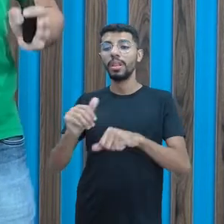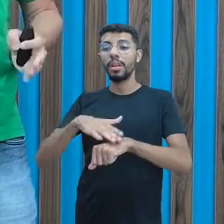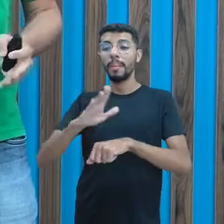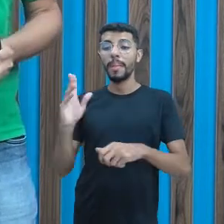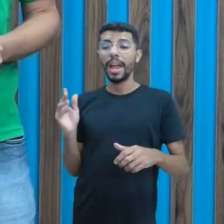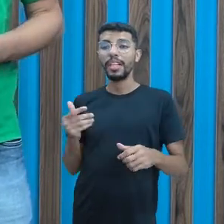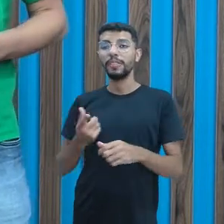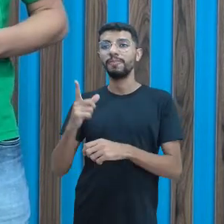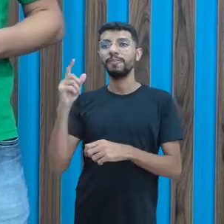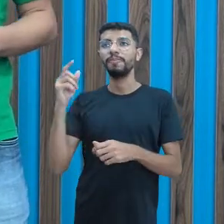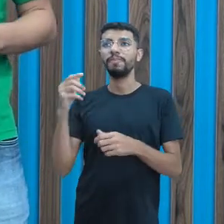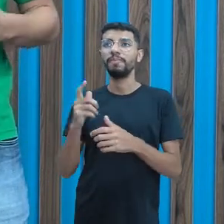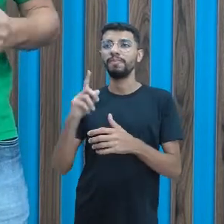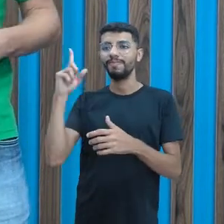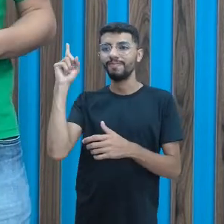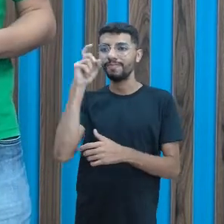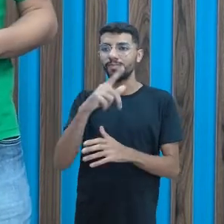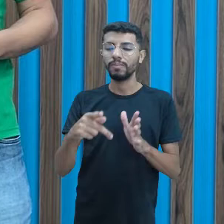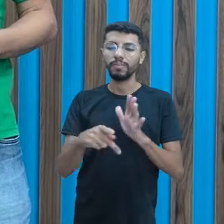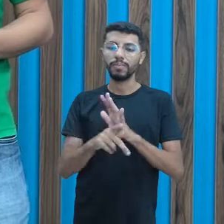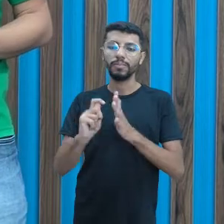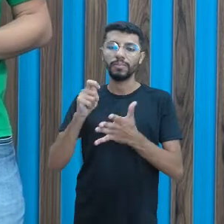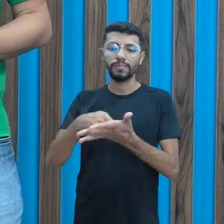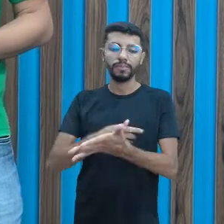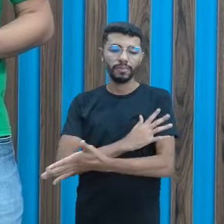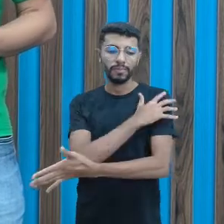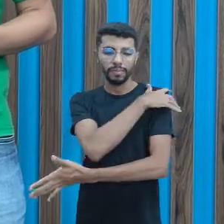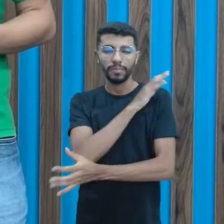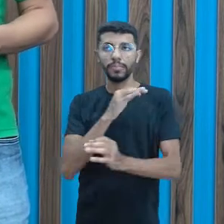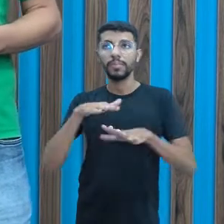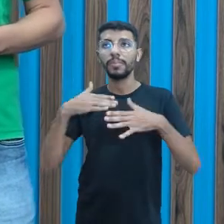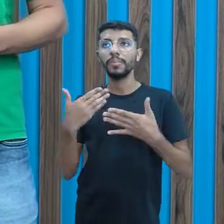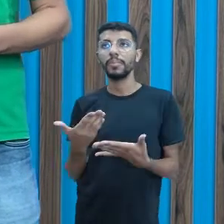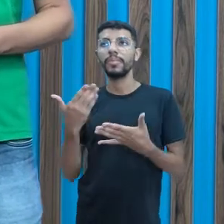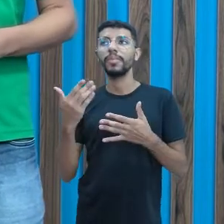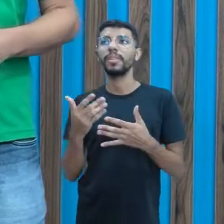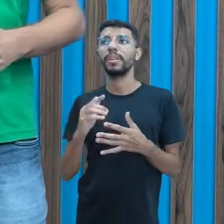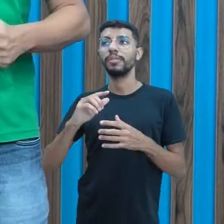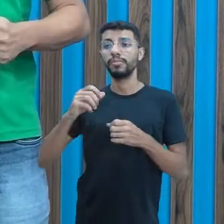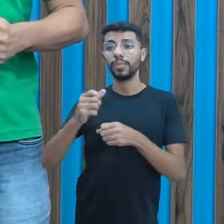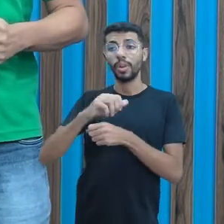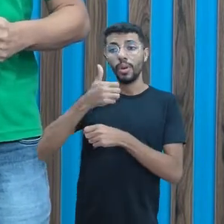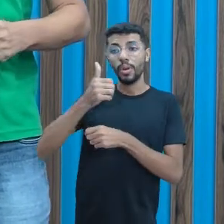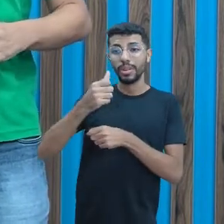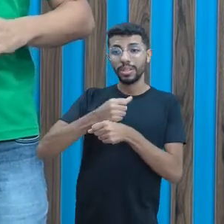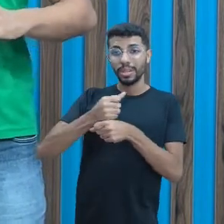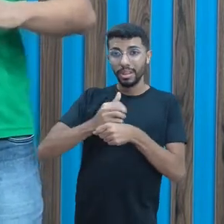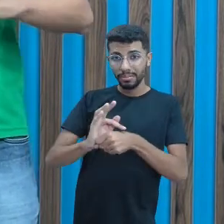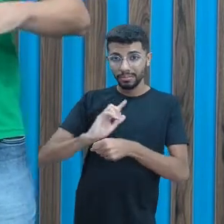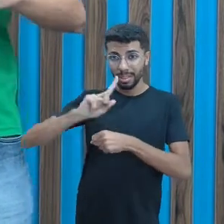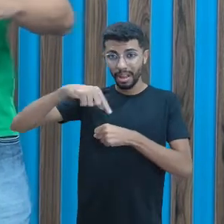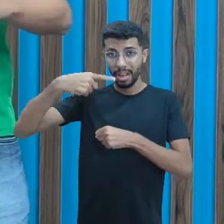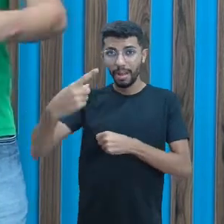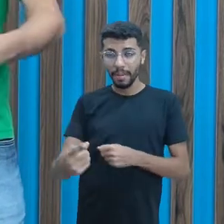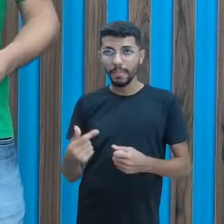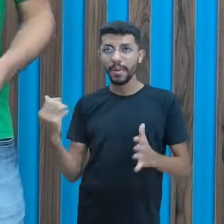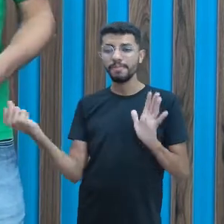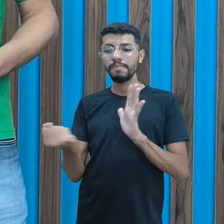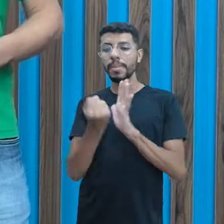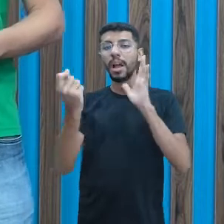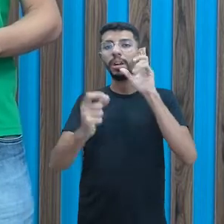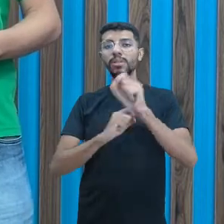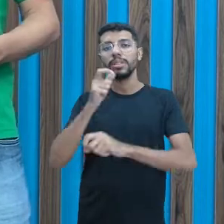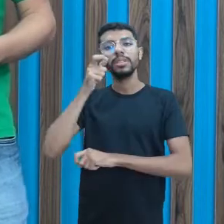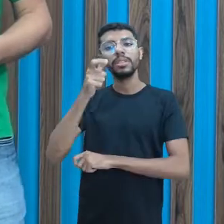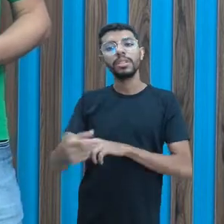Então, com a revogação em 1979, né, 11 anos depois da sua instituição, ela realmente marca esse interesse mesmo,